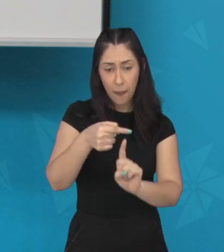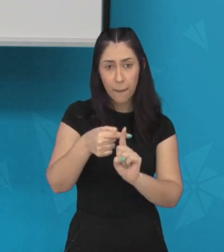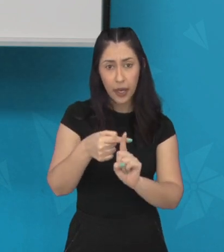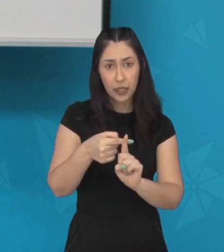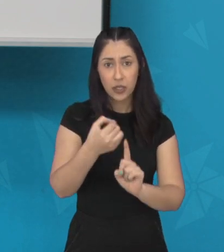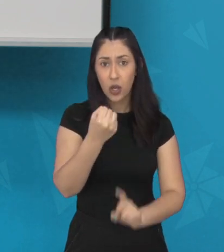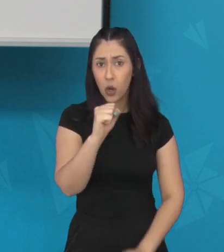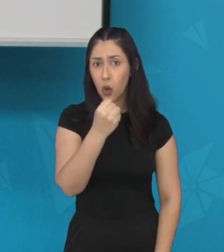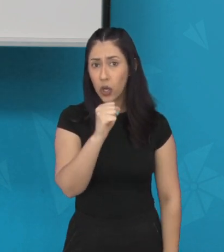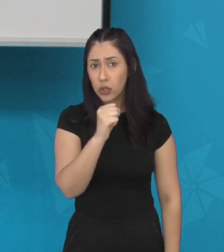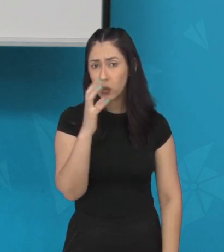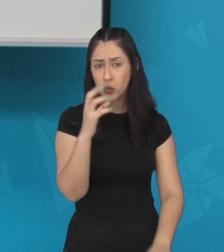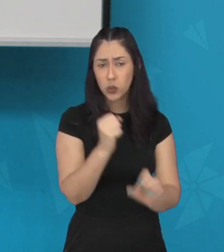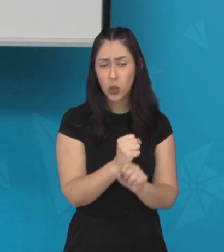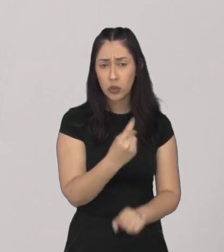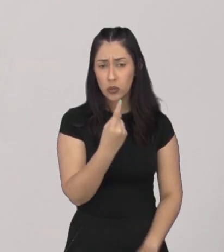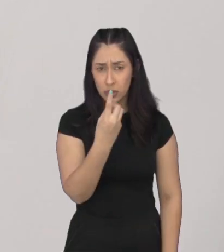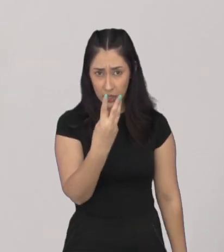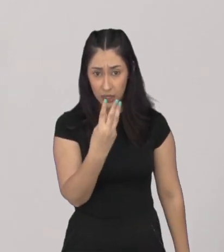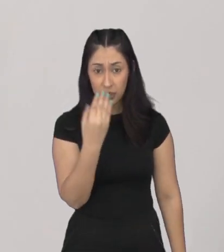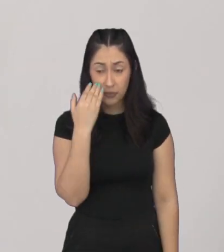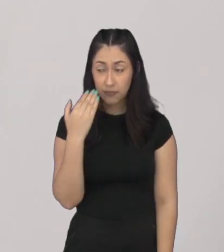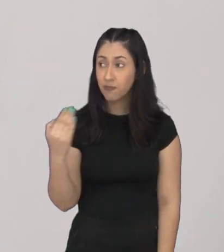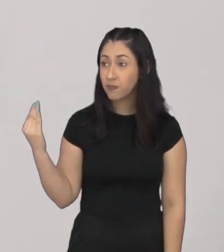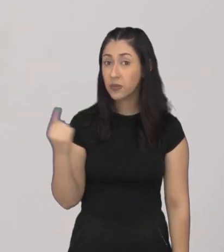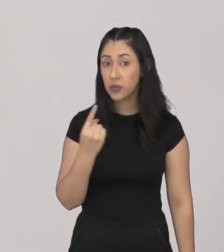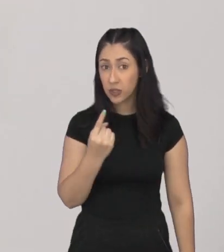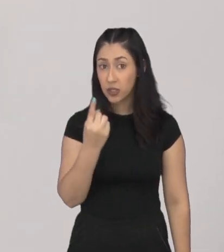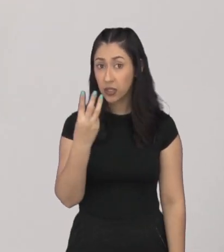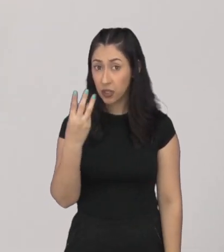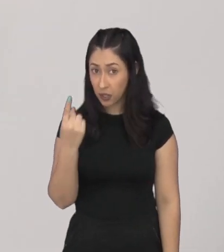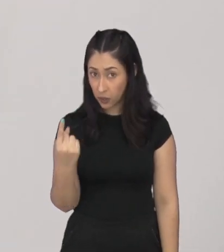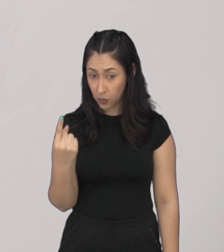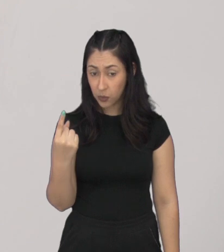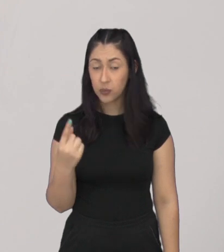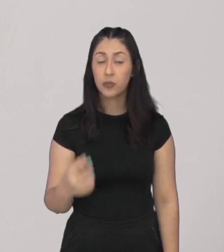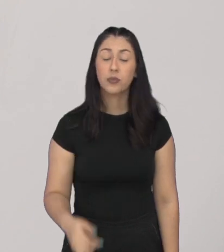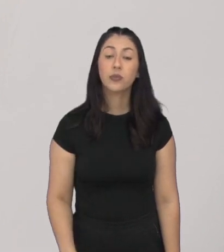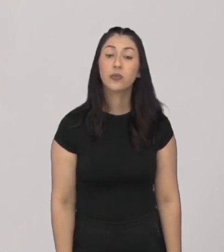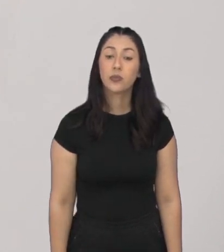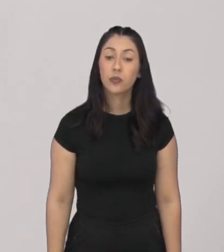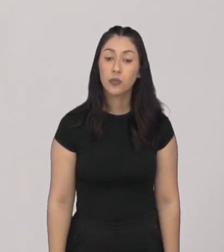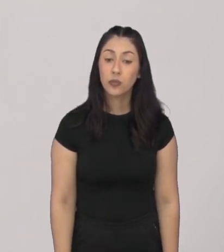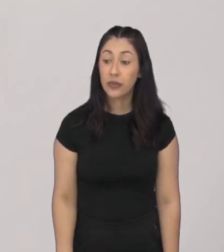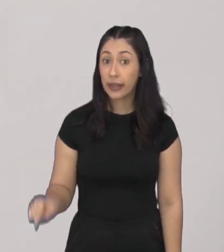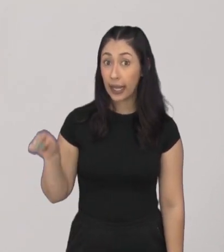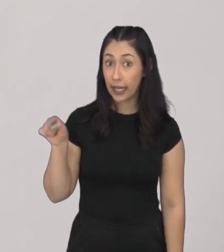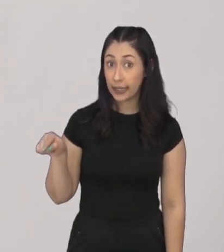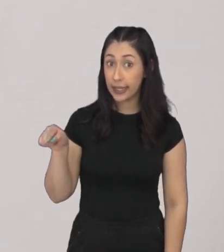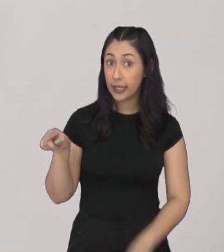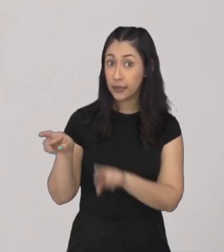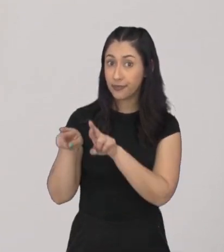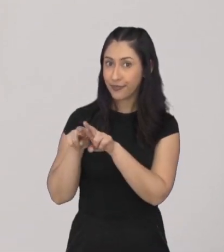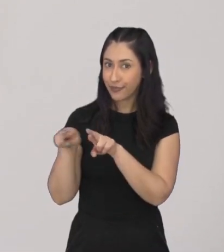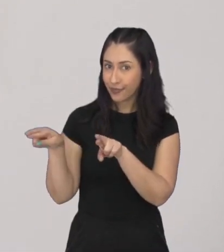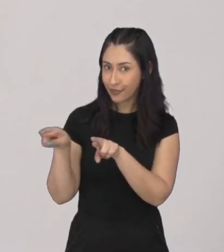8 mais 5, 13, ok? Então aqui temos, essa é a massa total dos reagentes. Deixa eu colocar aqui,